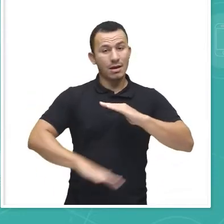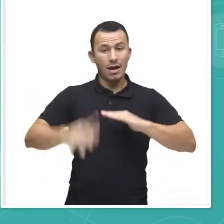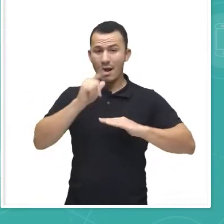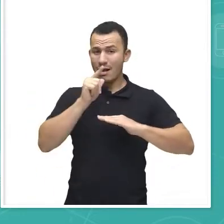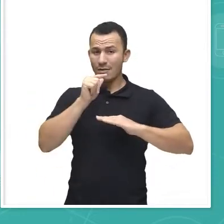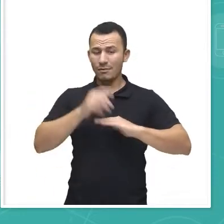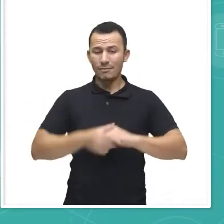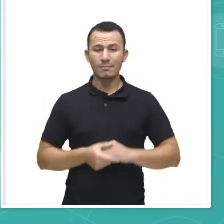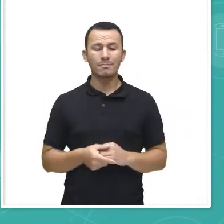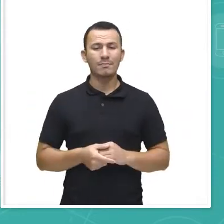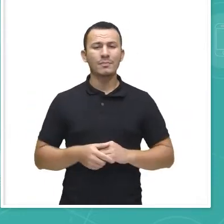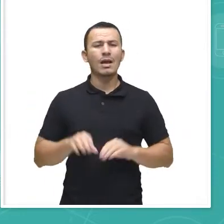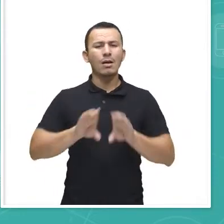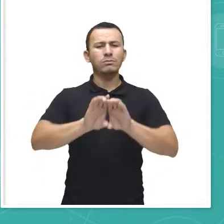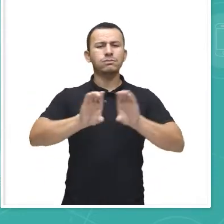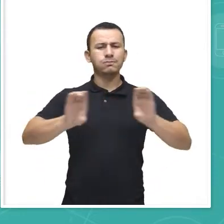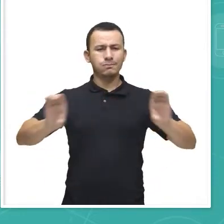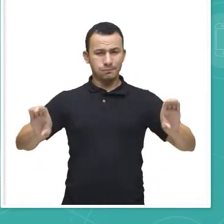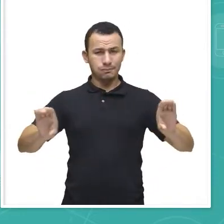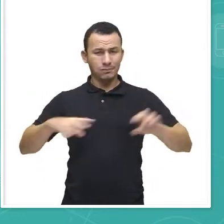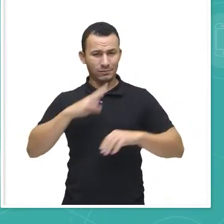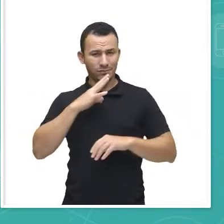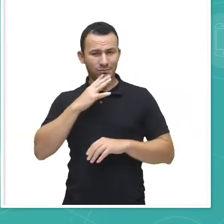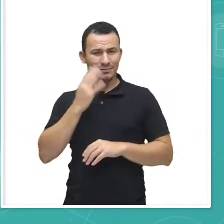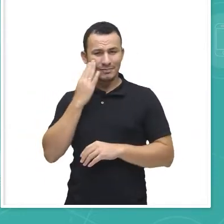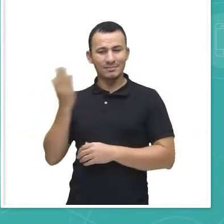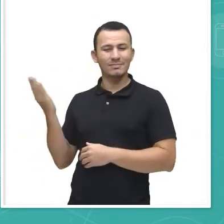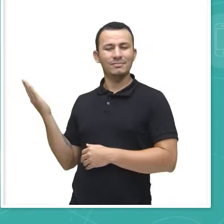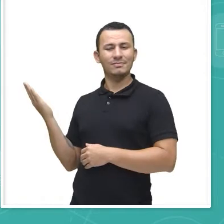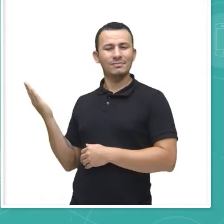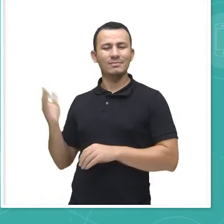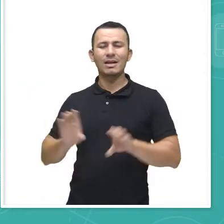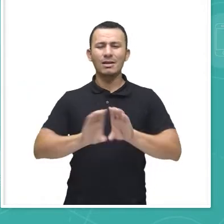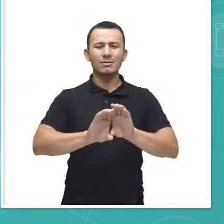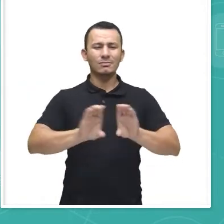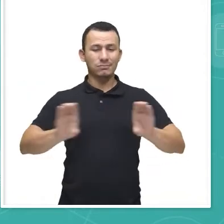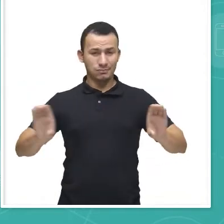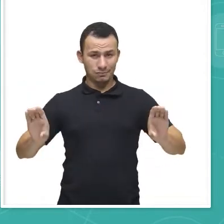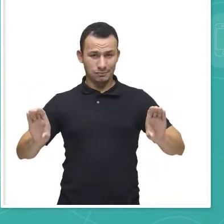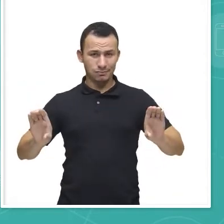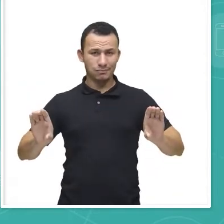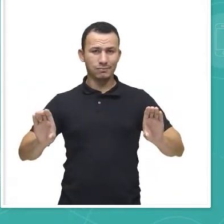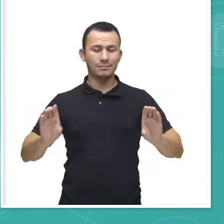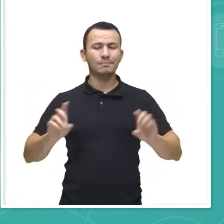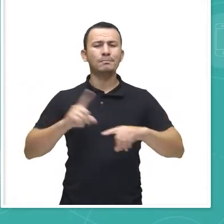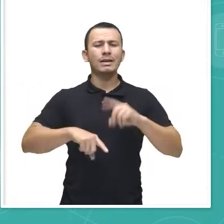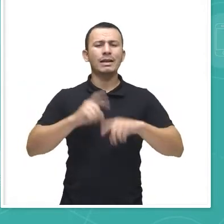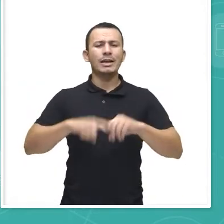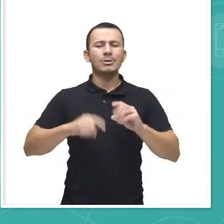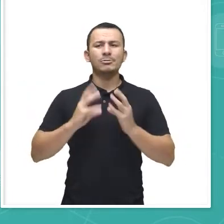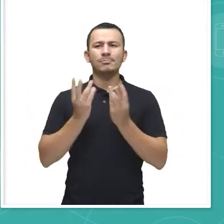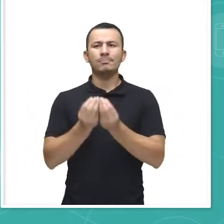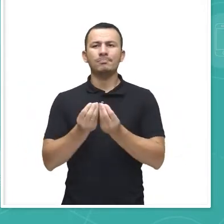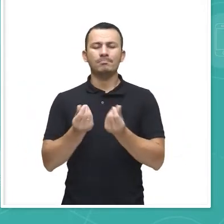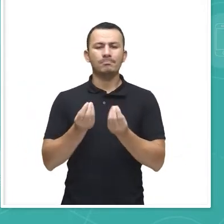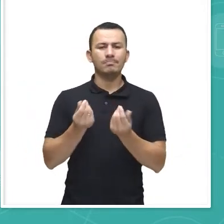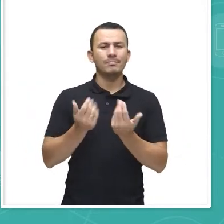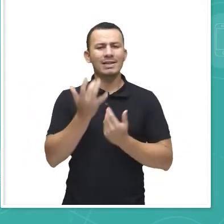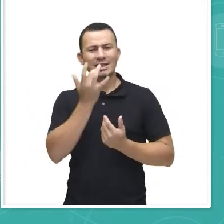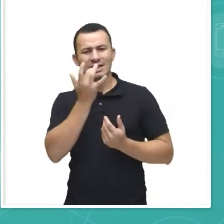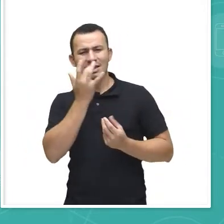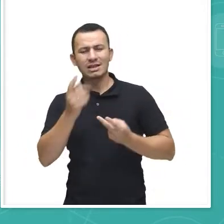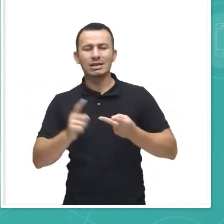o macarrão, né, que são esses tubos aqui, feito de um material plástico,